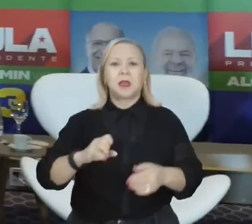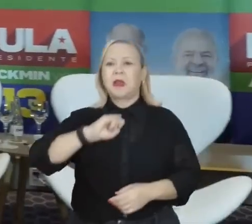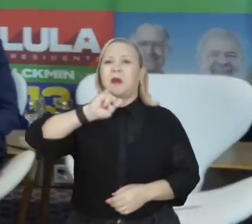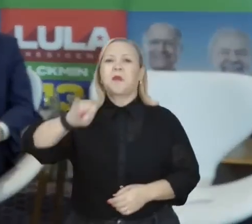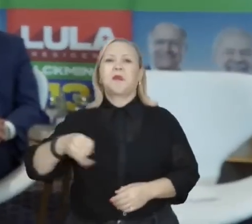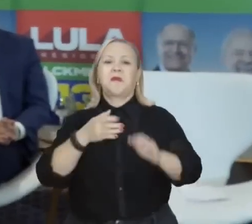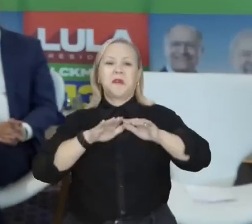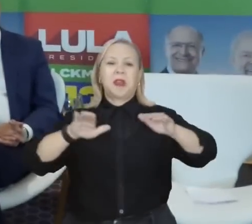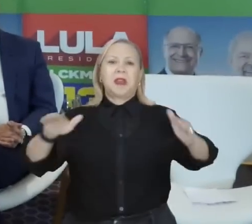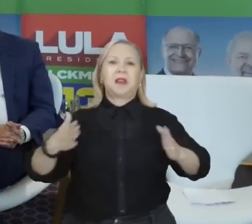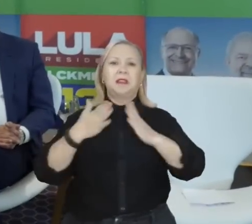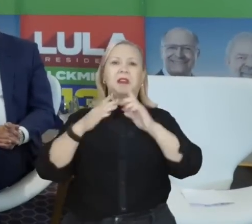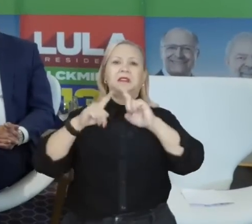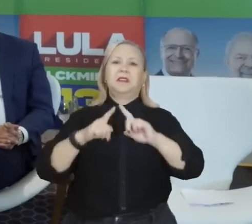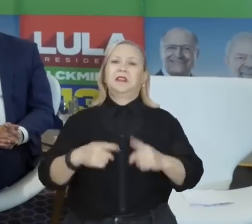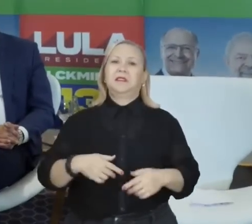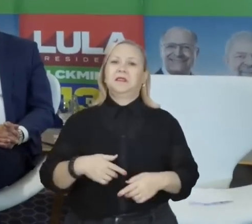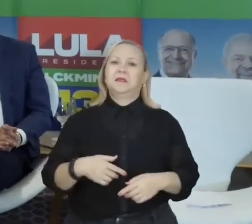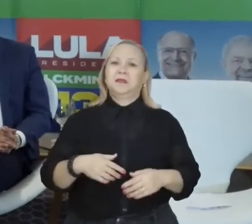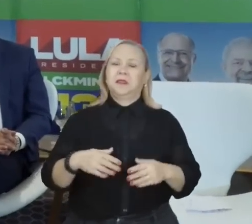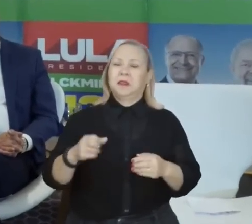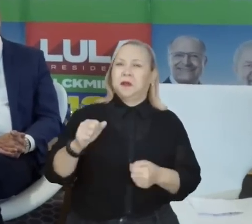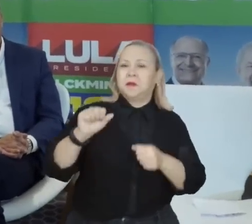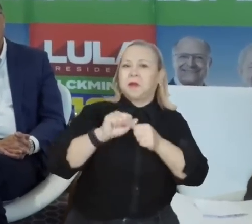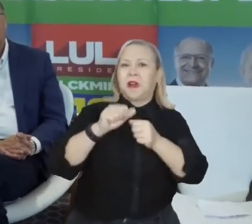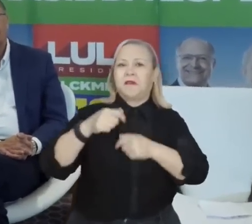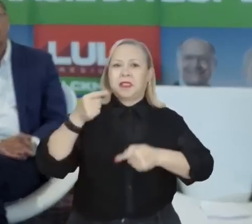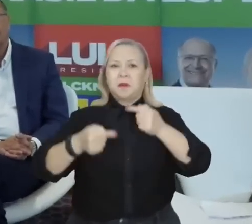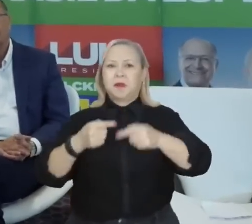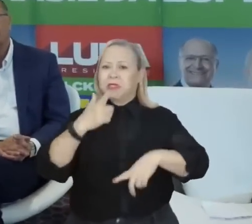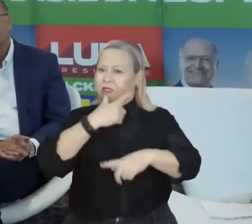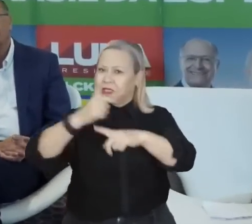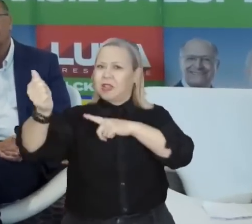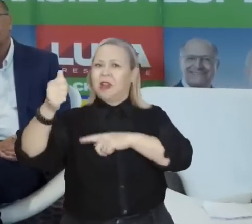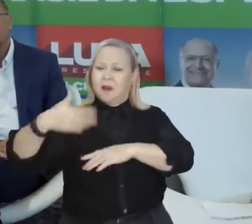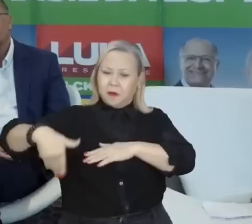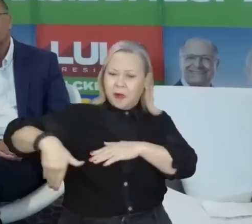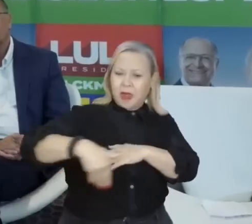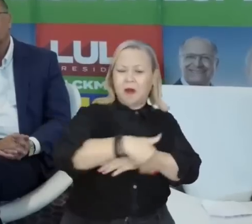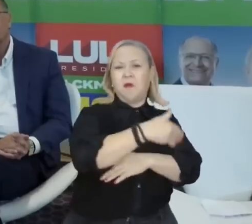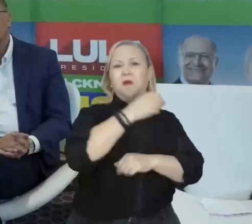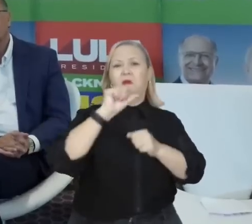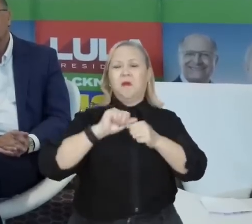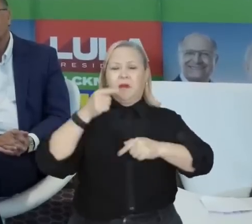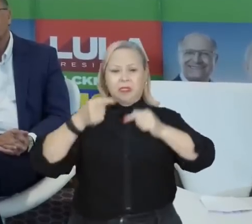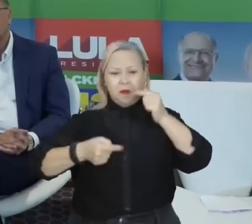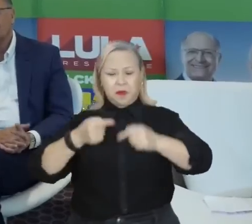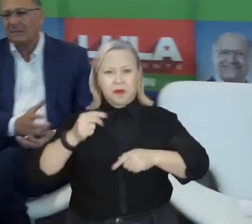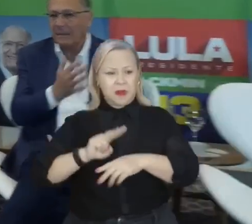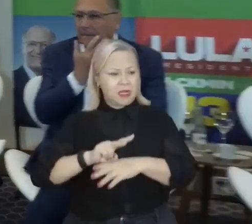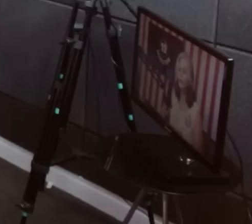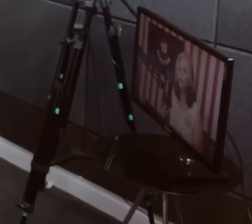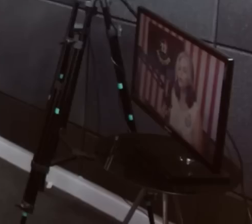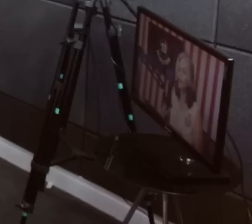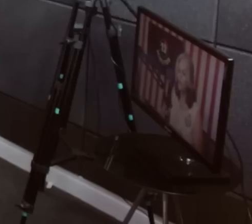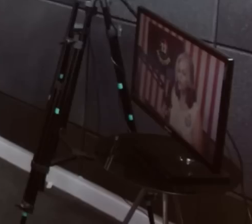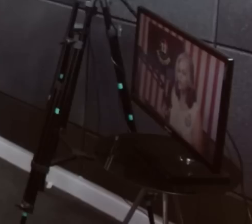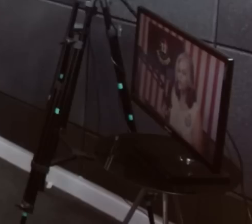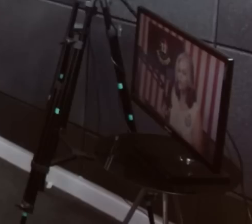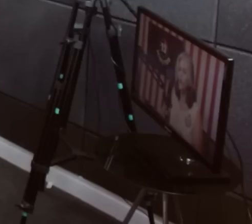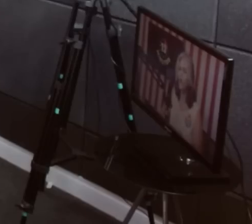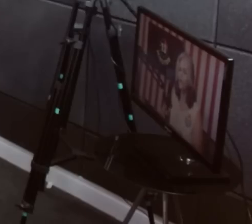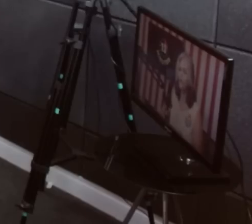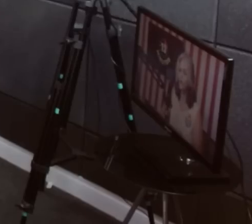saia vai para rua fazer política vai defender o questionar quem quiser